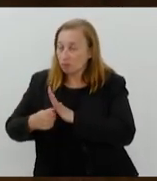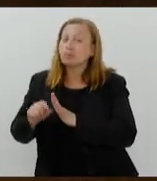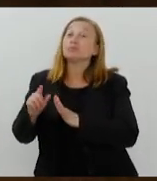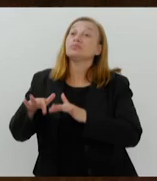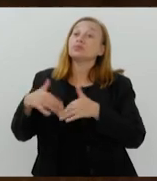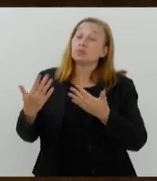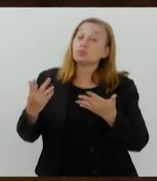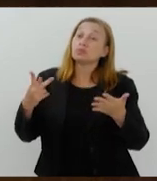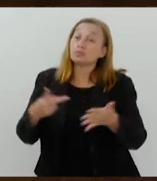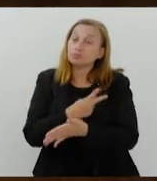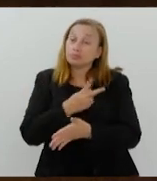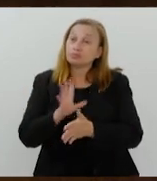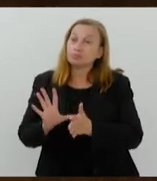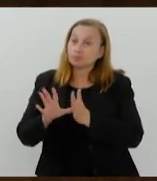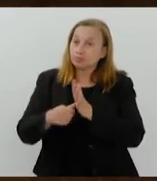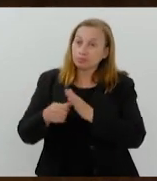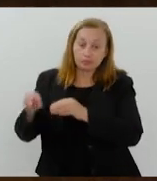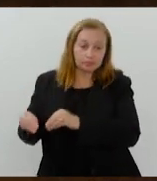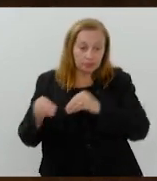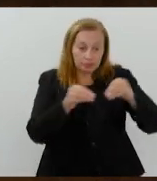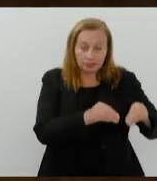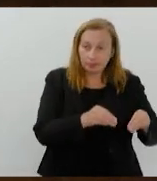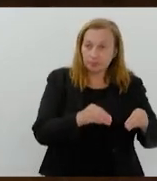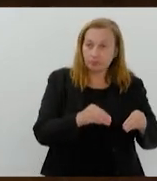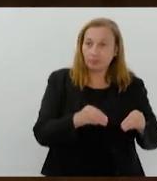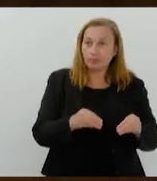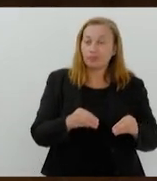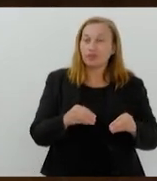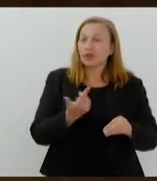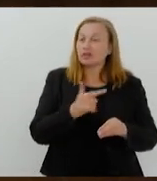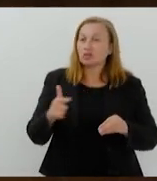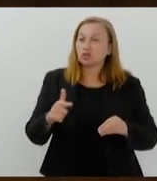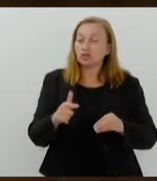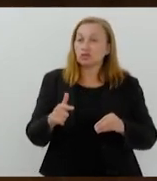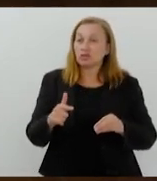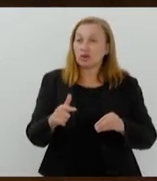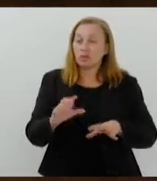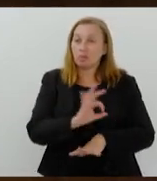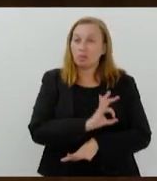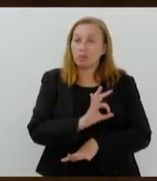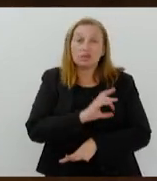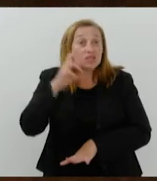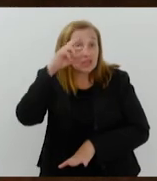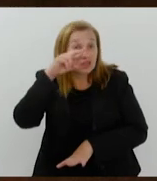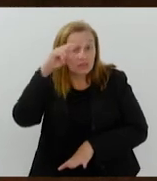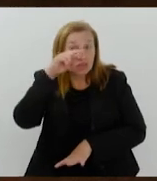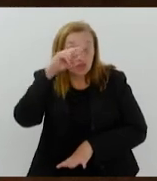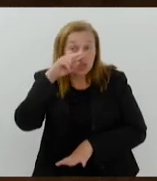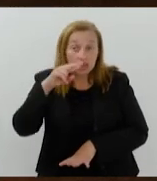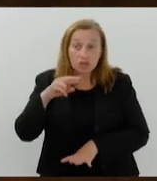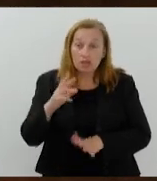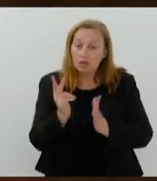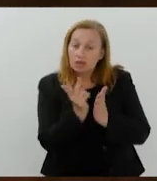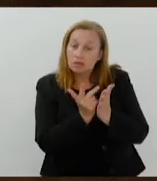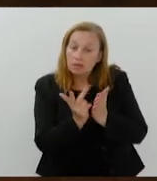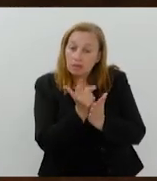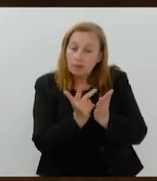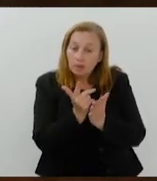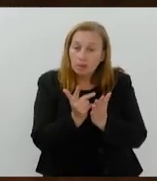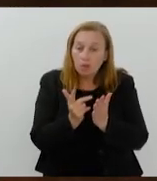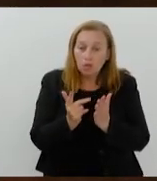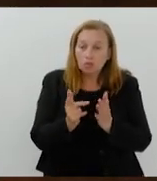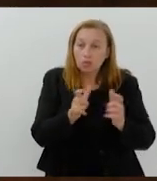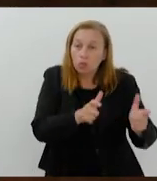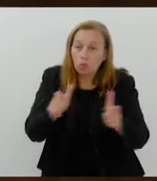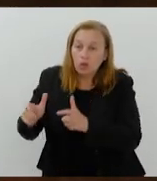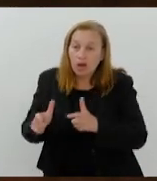você coloca as 20 para aquele outro local. E assim vai. Se não tiver uma polícia que investigue e faz o cata-cata desse bandido que se locomove, que